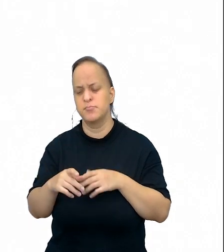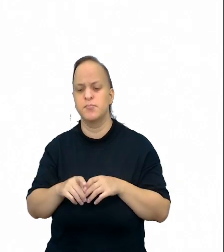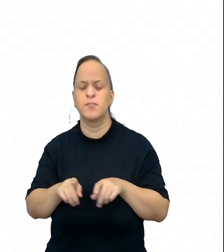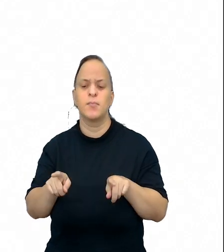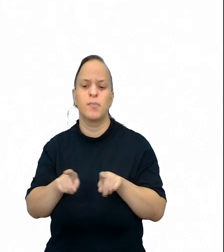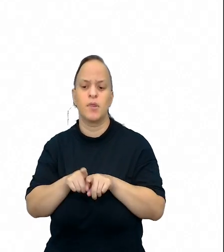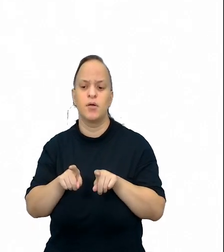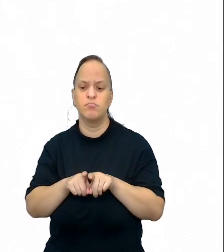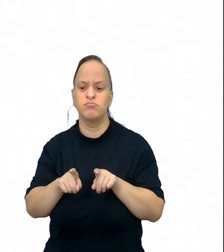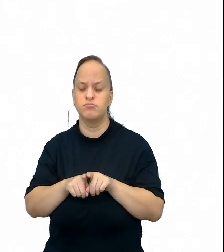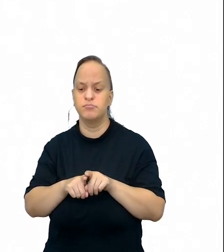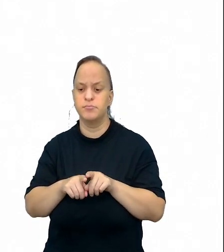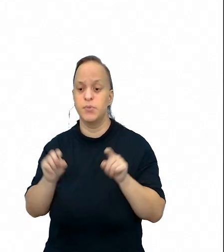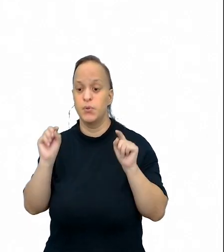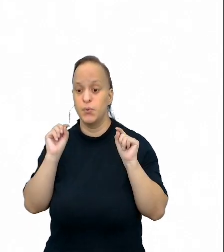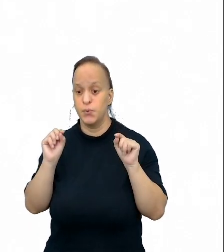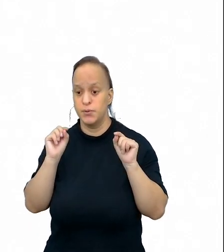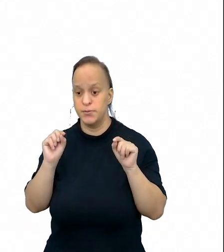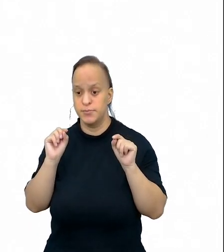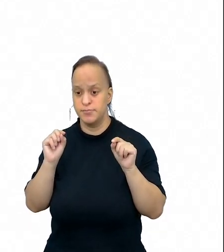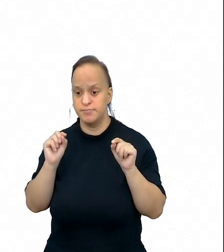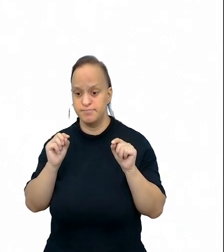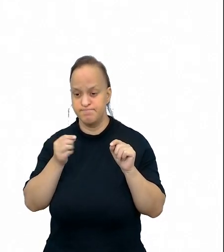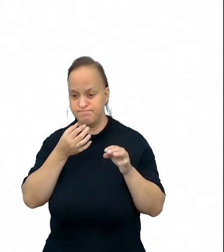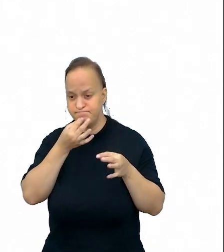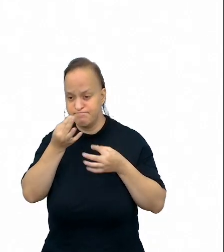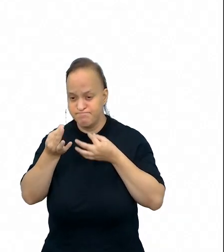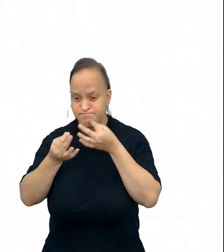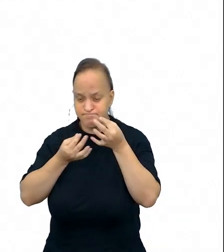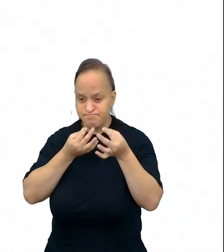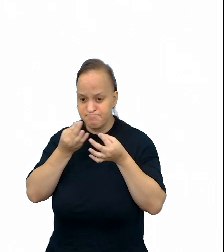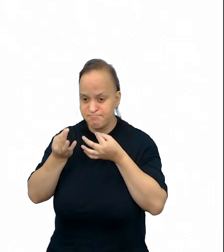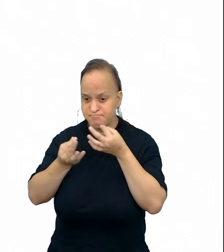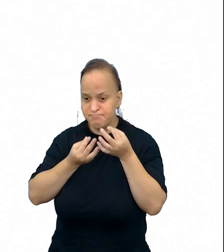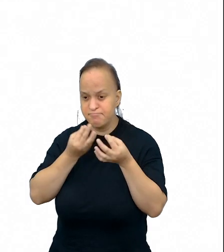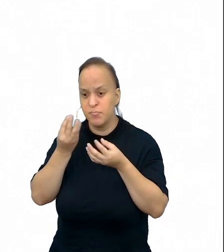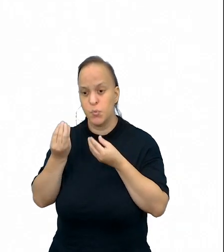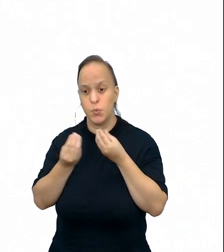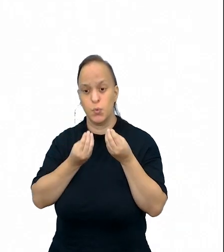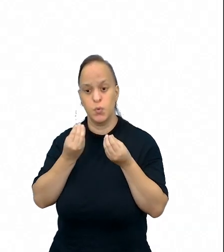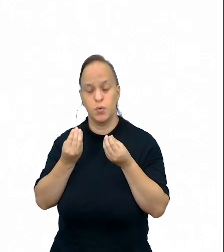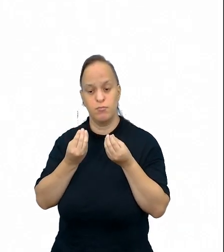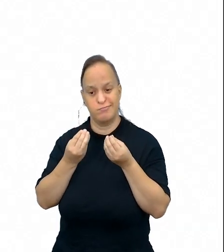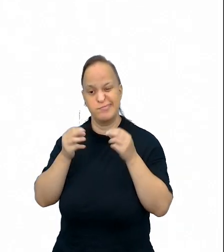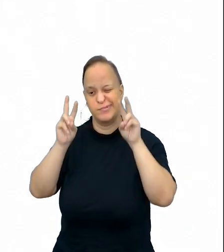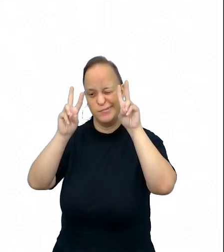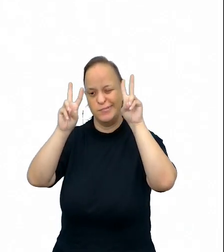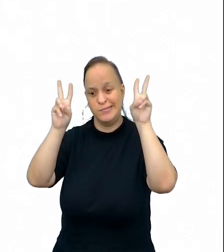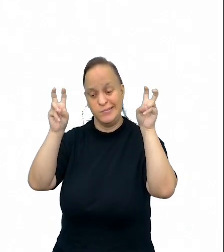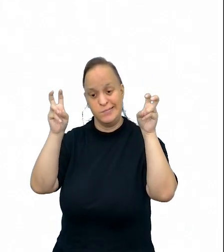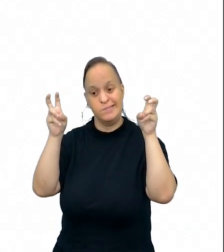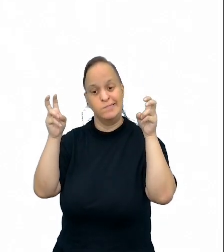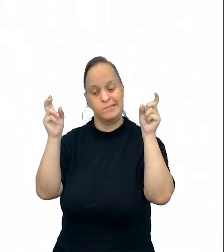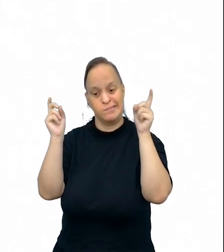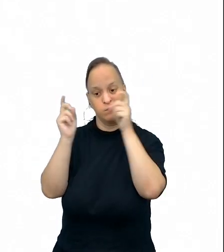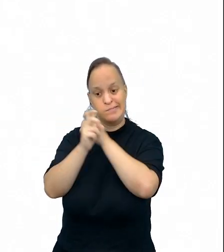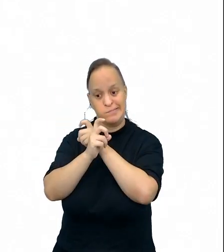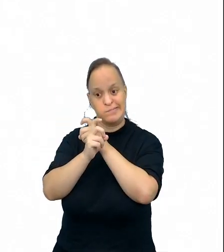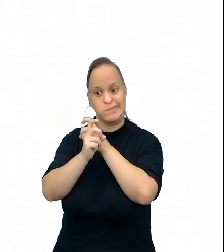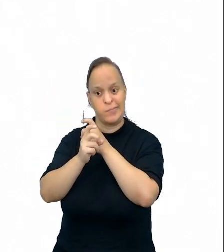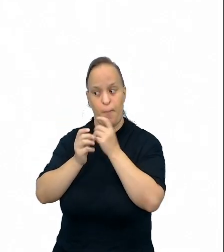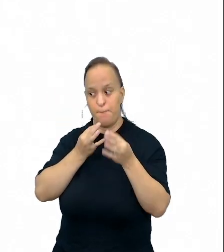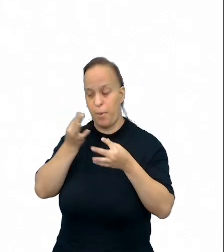posicionam exercitando formas de argumentar a partir de temas polêmicos, argumentando respeitosamente